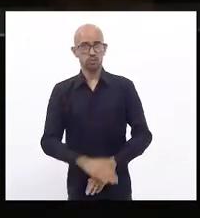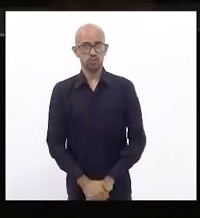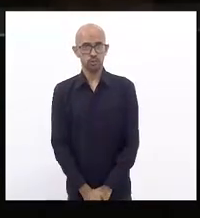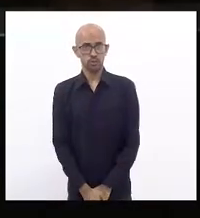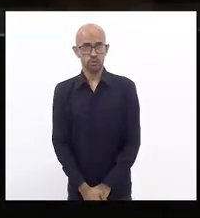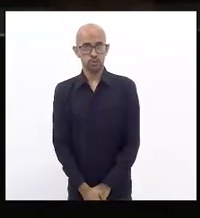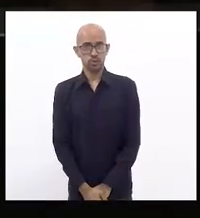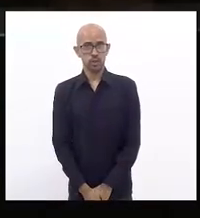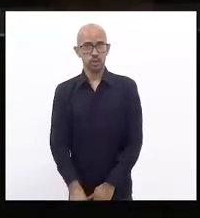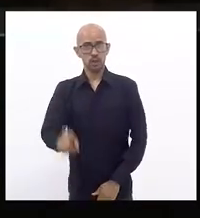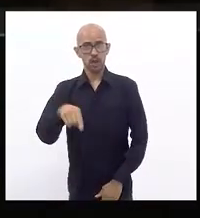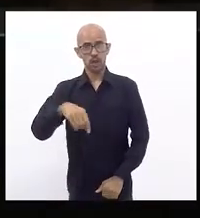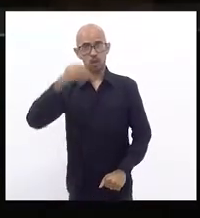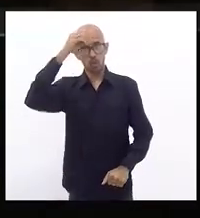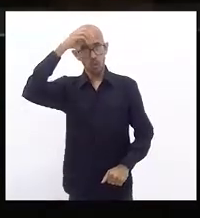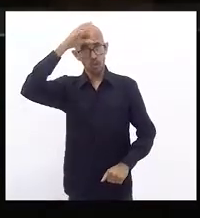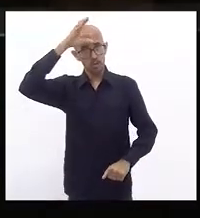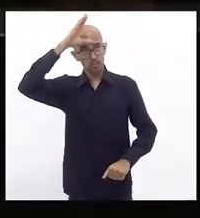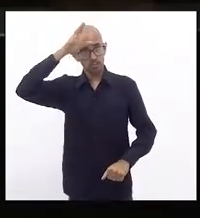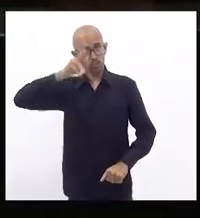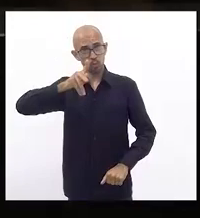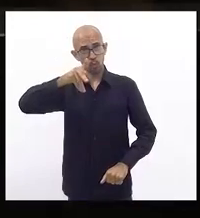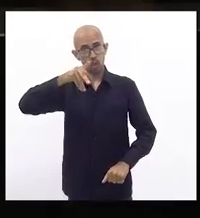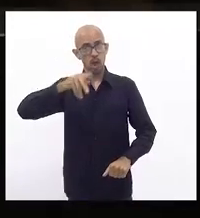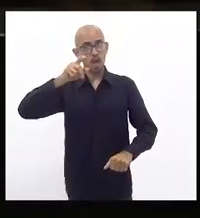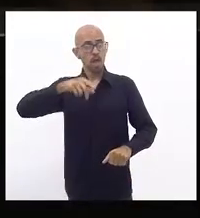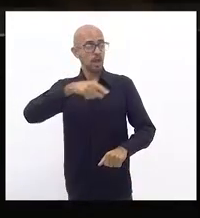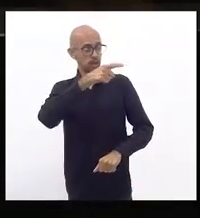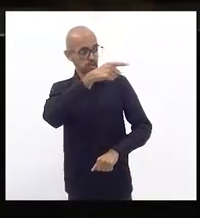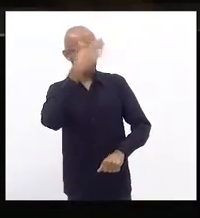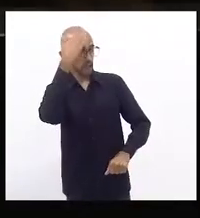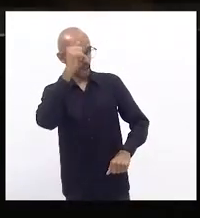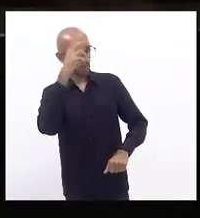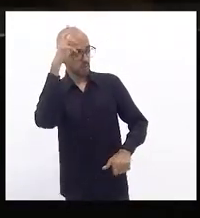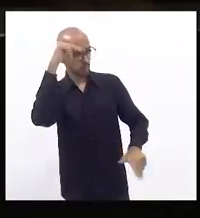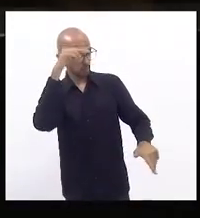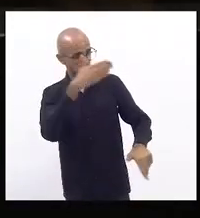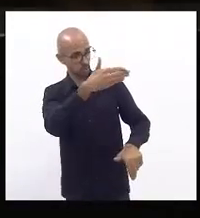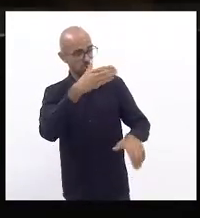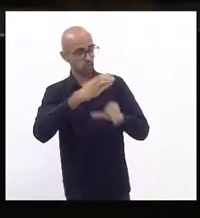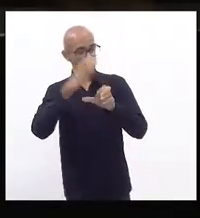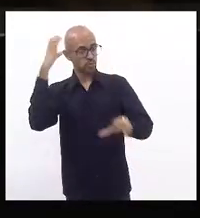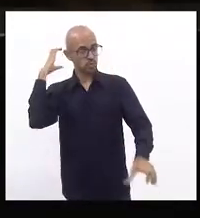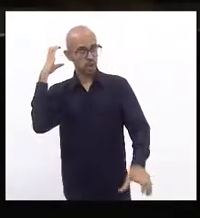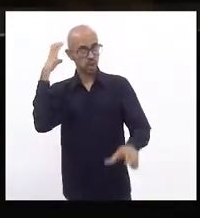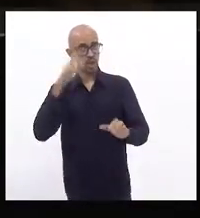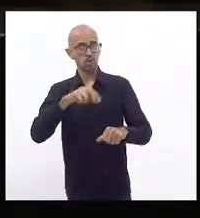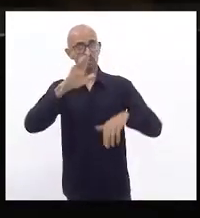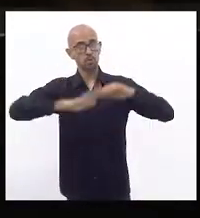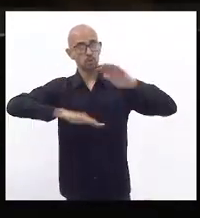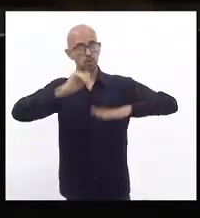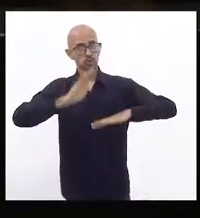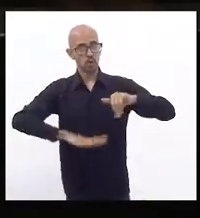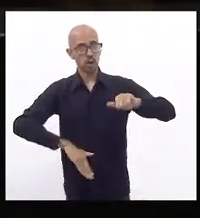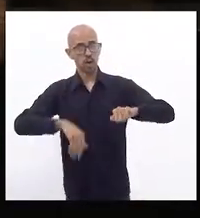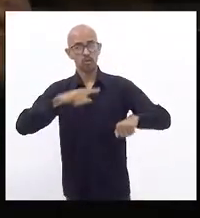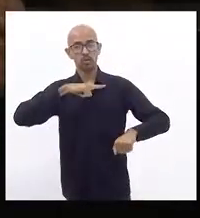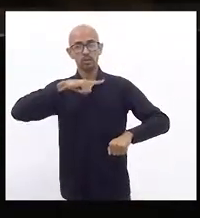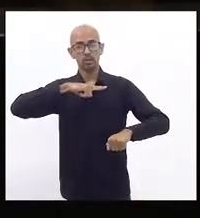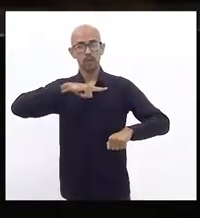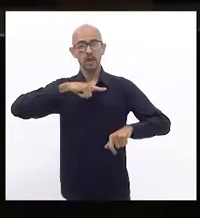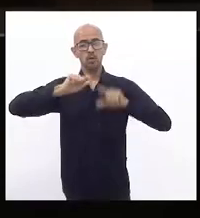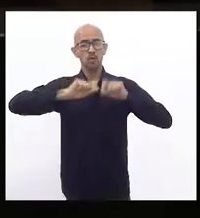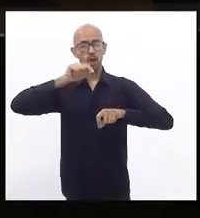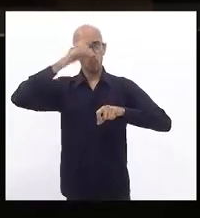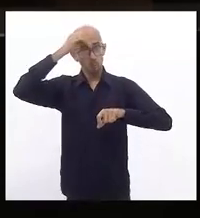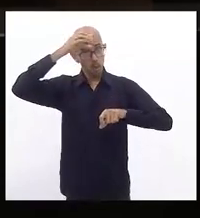sabe a importância de um engenheiro, por exemplo, de um profissional de carreira com a sua memória técnica. Isso é